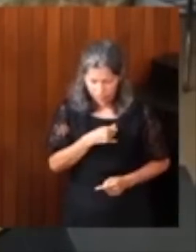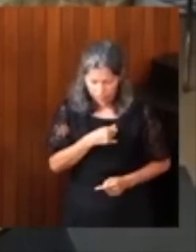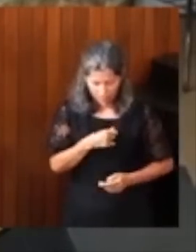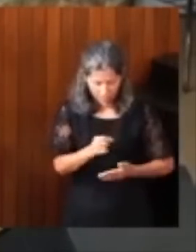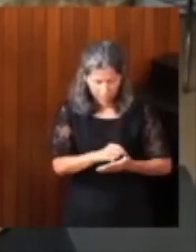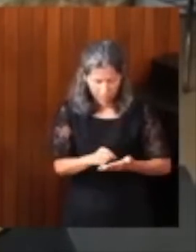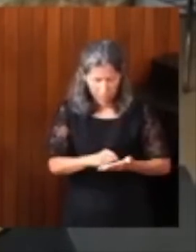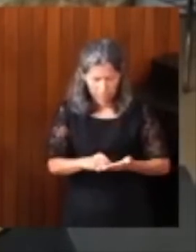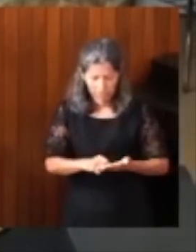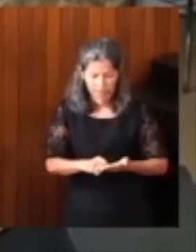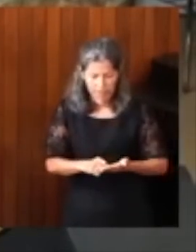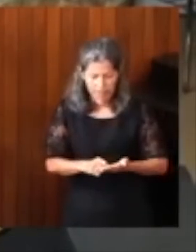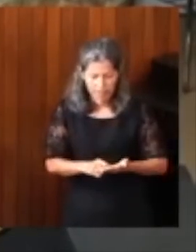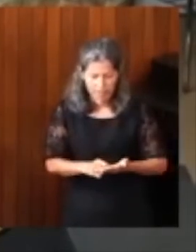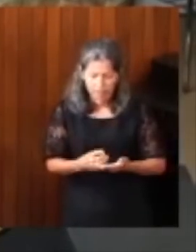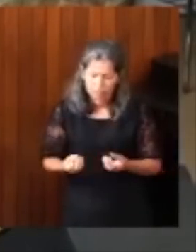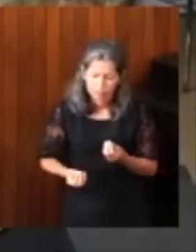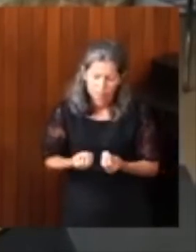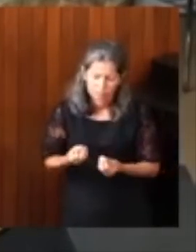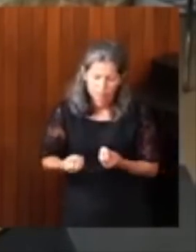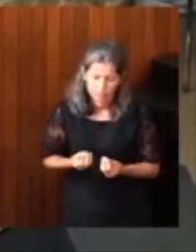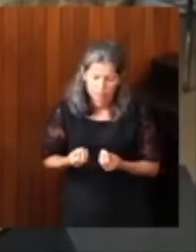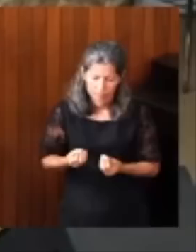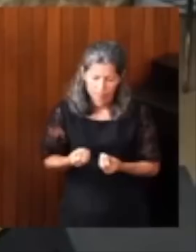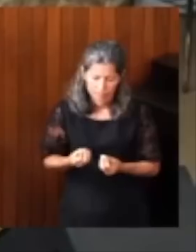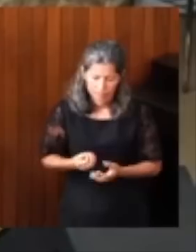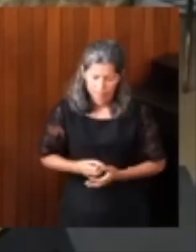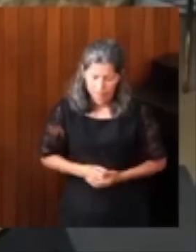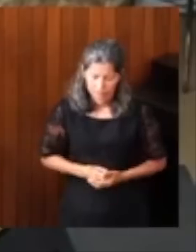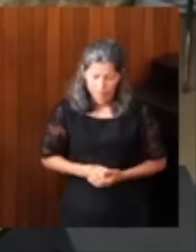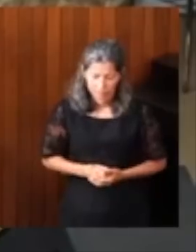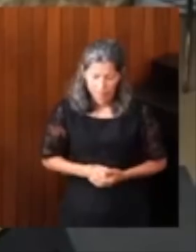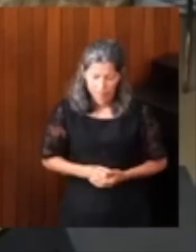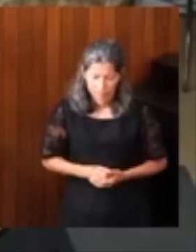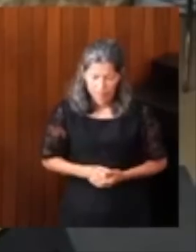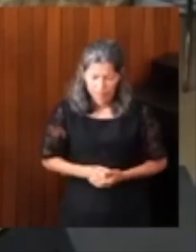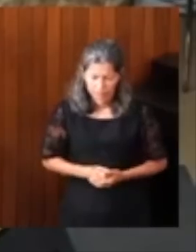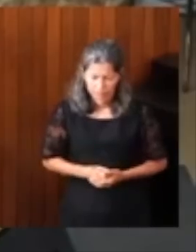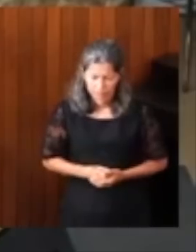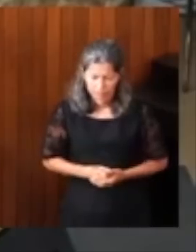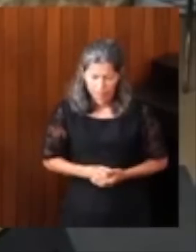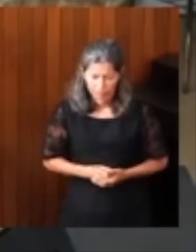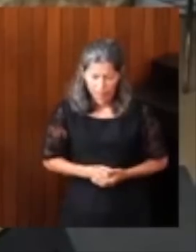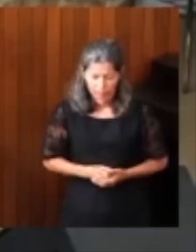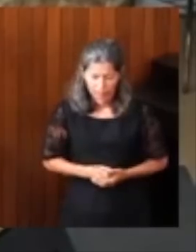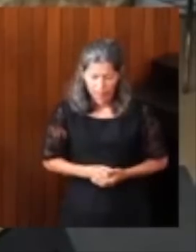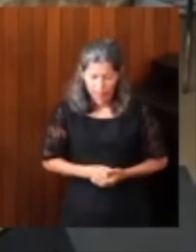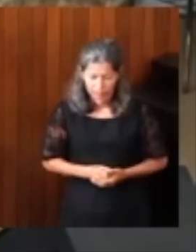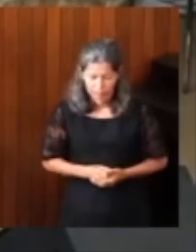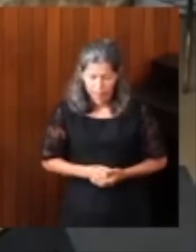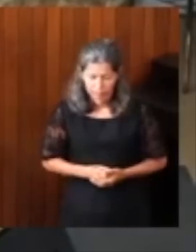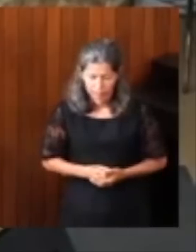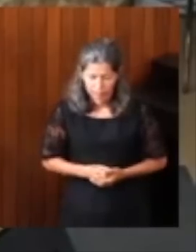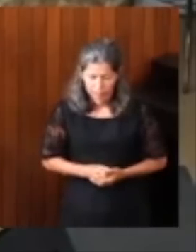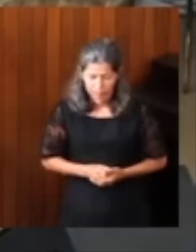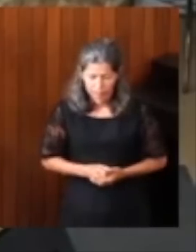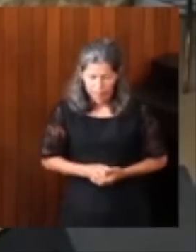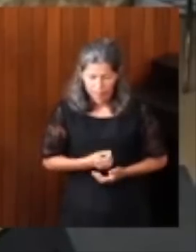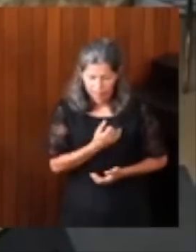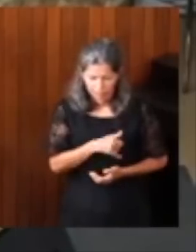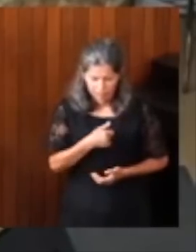sua boca, eles não têm mácula. Bom, aí João de novo pausa a narrativa dele e vai para o